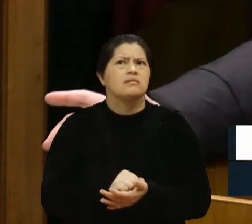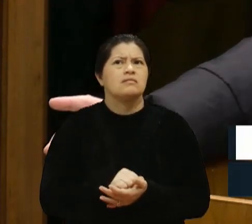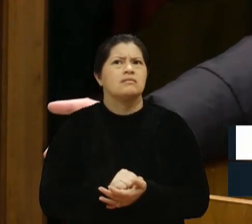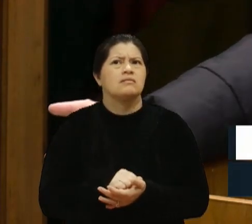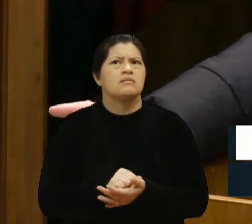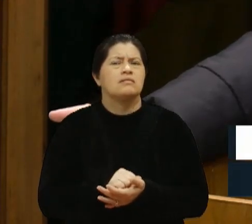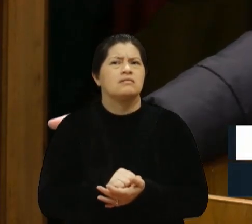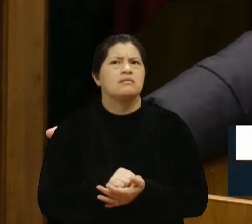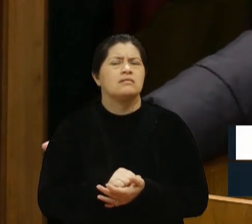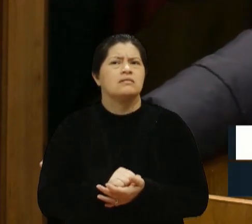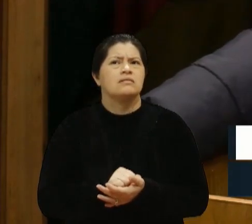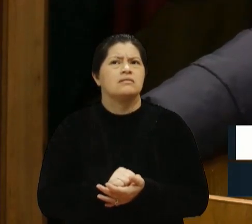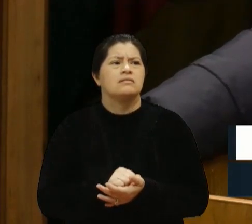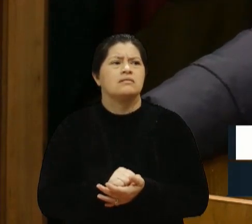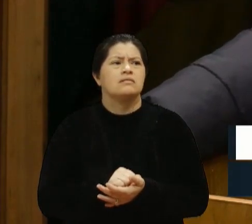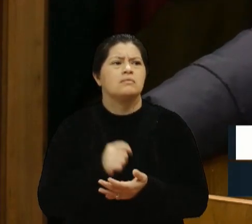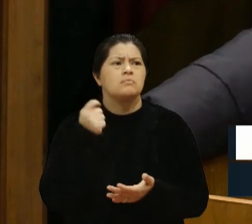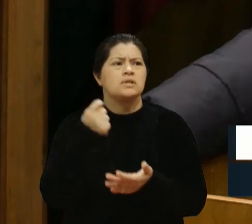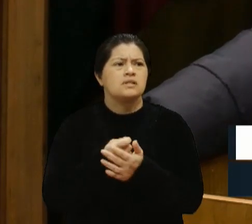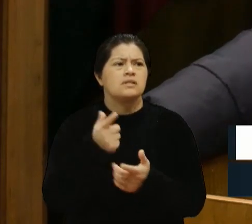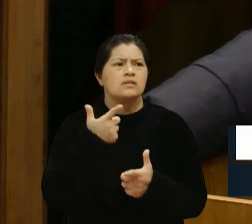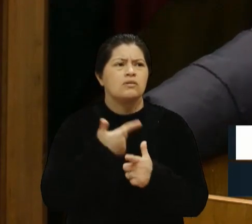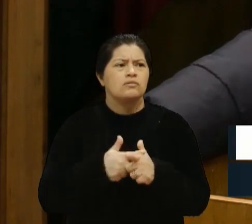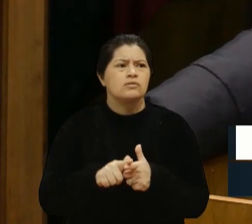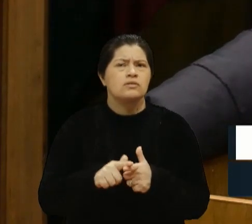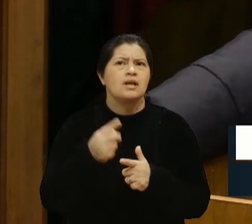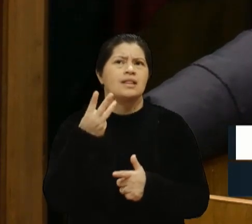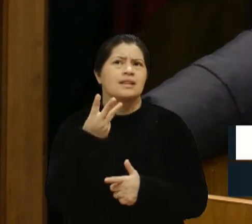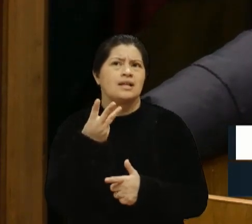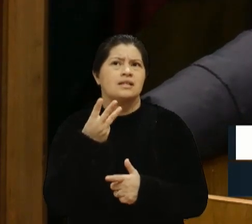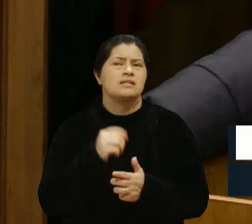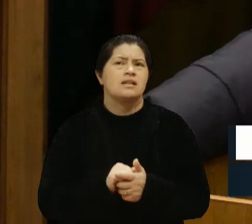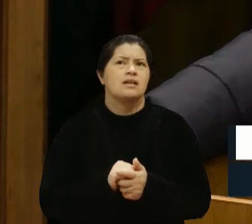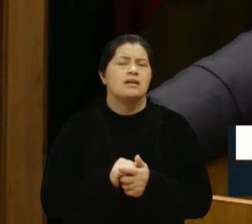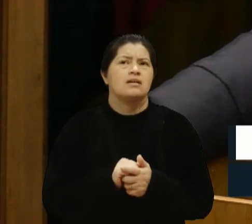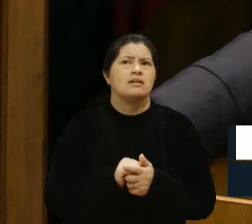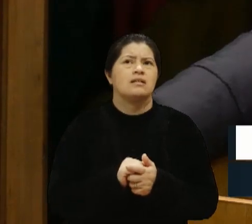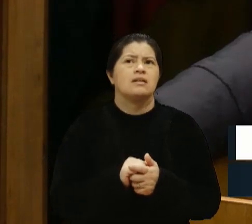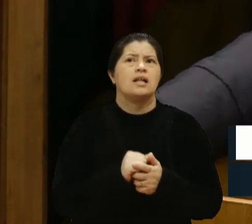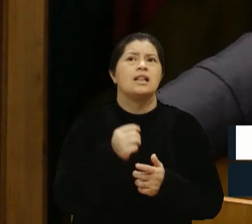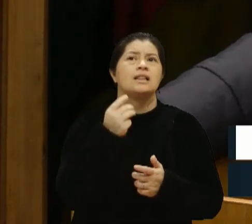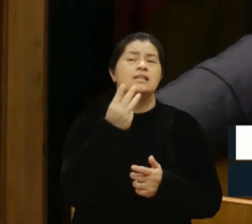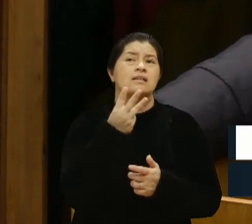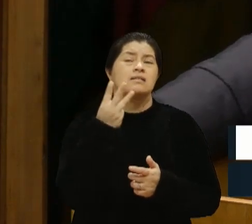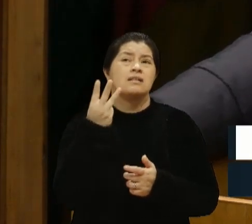ser tripartida. Ou seja, a cada R$1 milhão era para vir